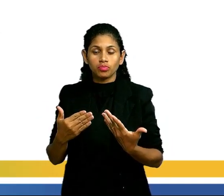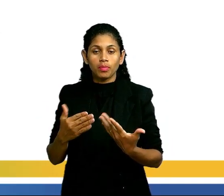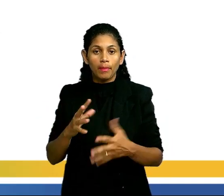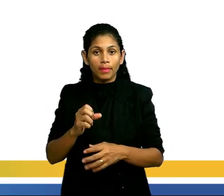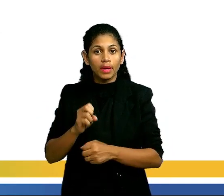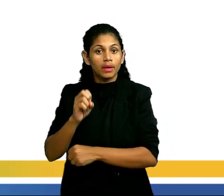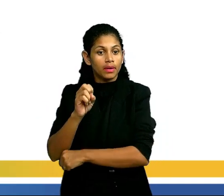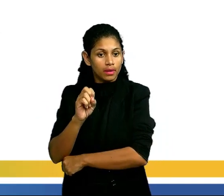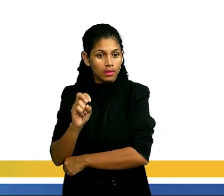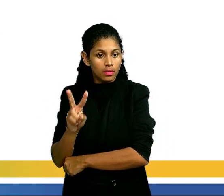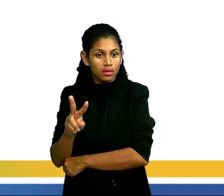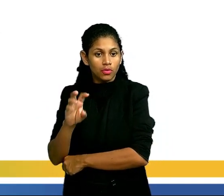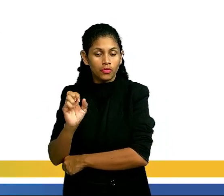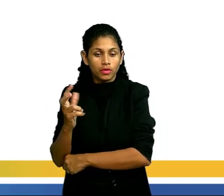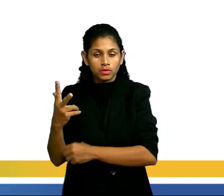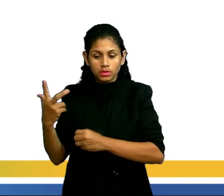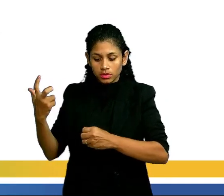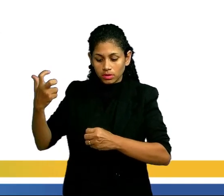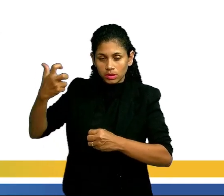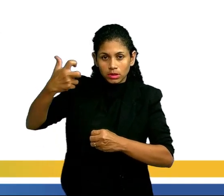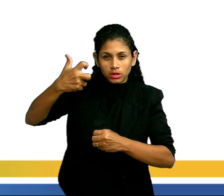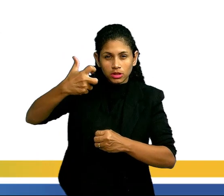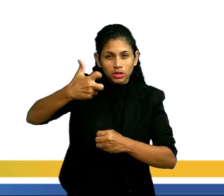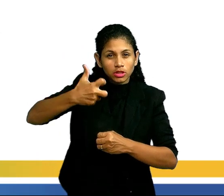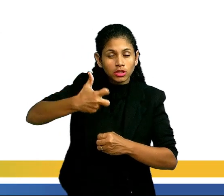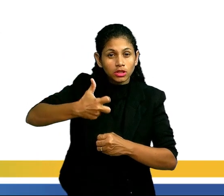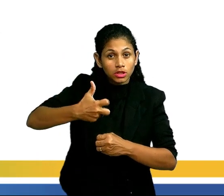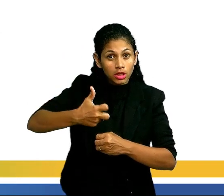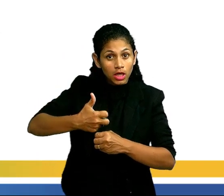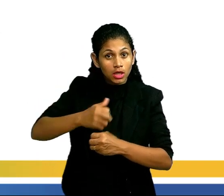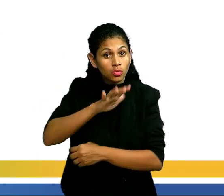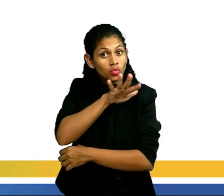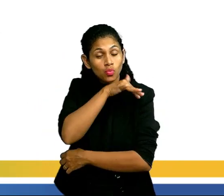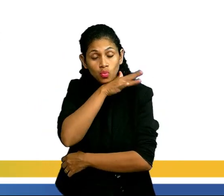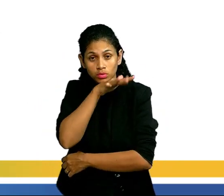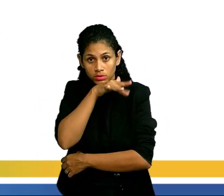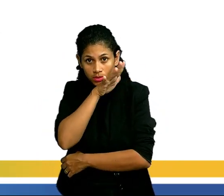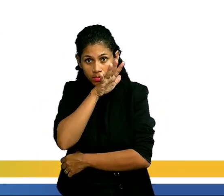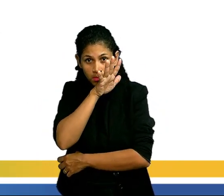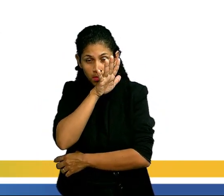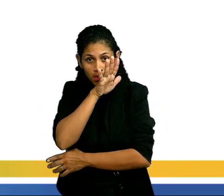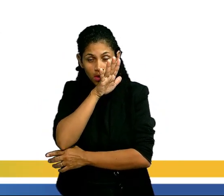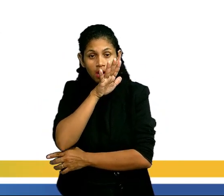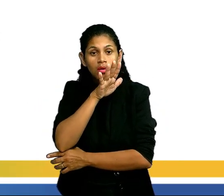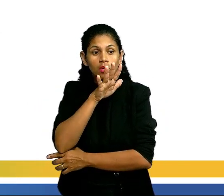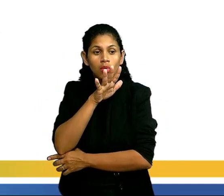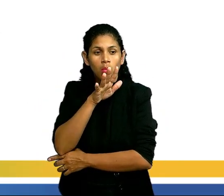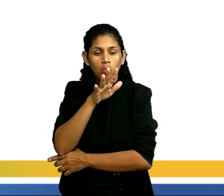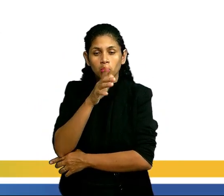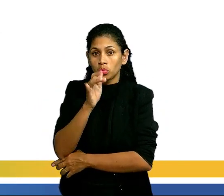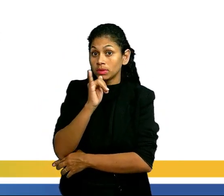cobra, né? Injeta no animal de porte grande, por exemplo, o cavalo. O veneno é injetado, né, nesse